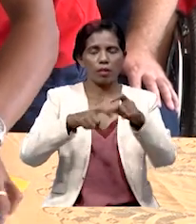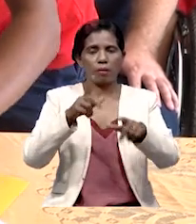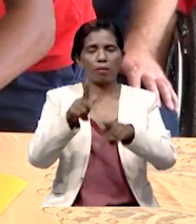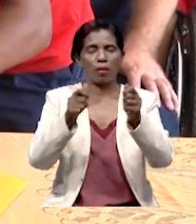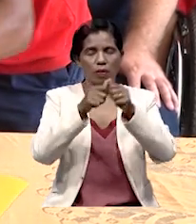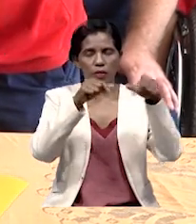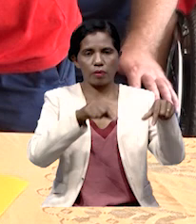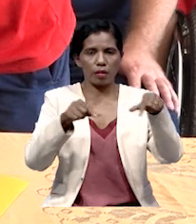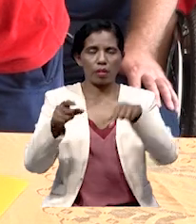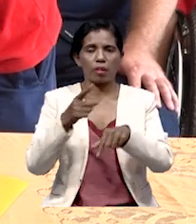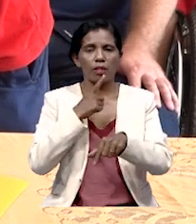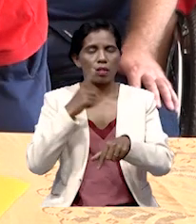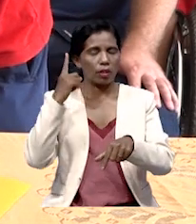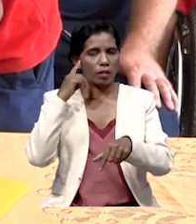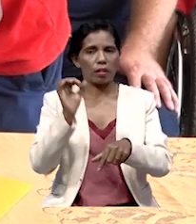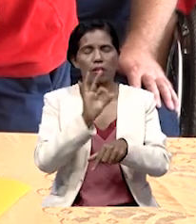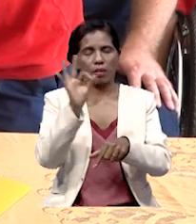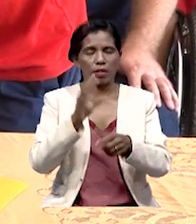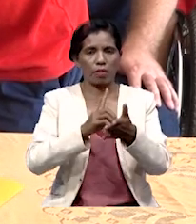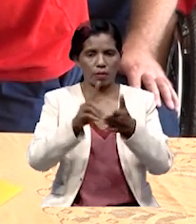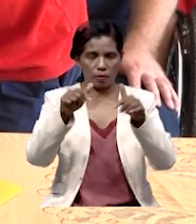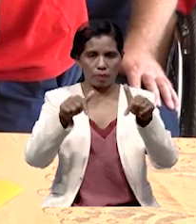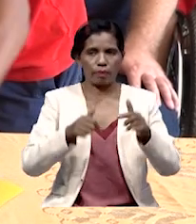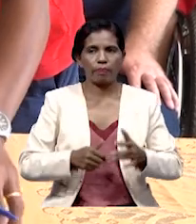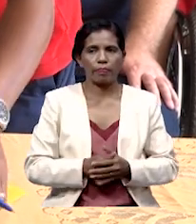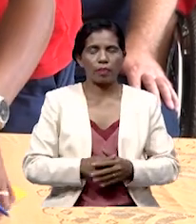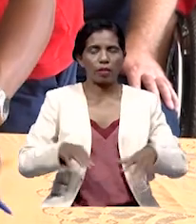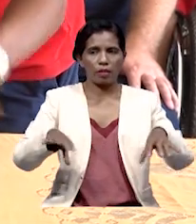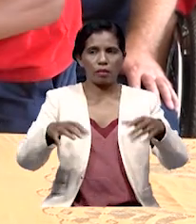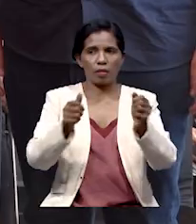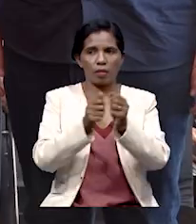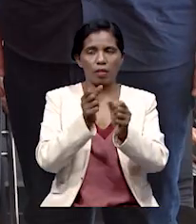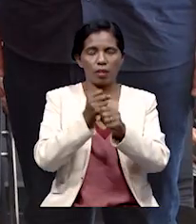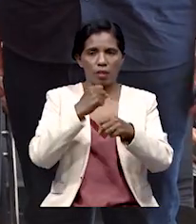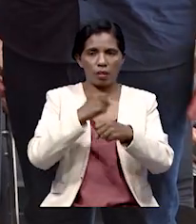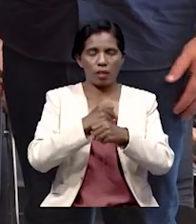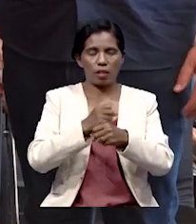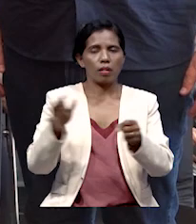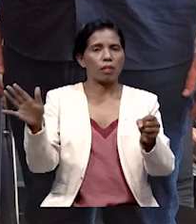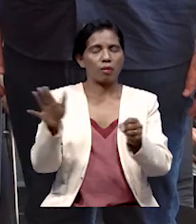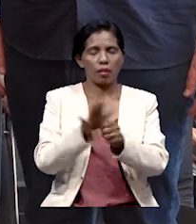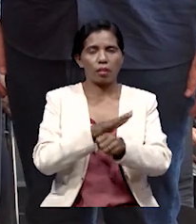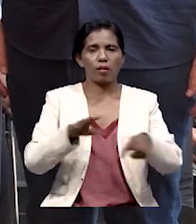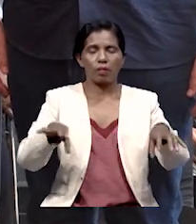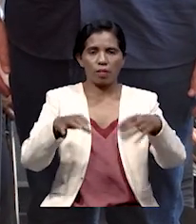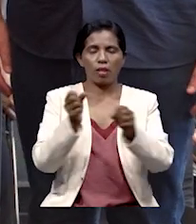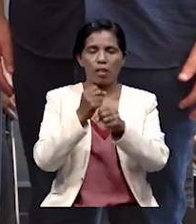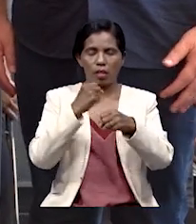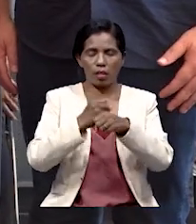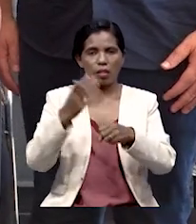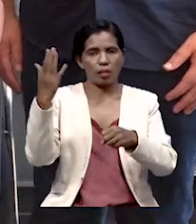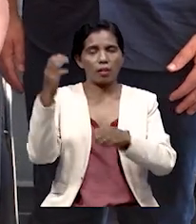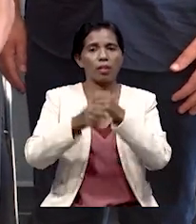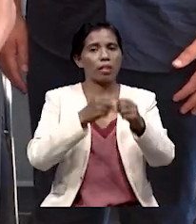deficiência tilun sexta-feira semana. Né? Cooperação né halo a tu completa acordo no be halo ona e